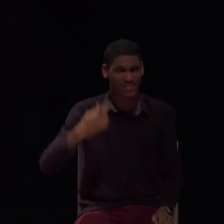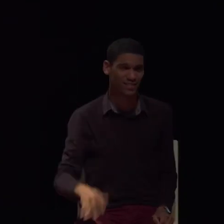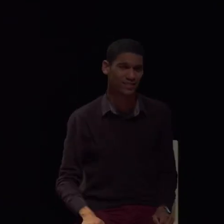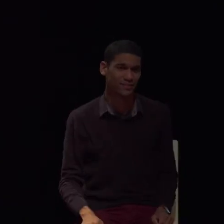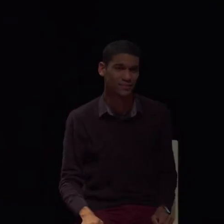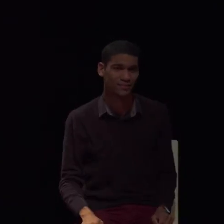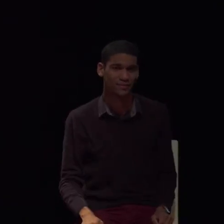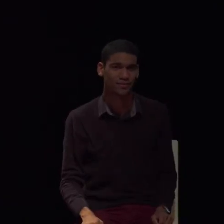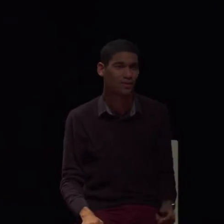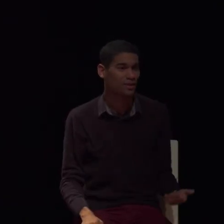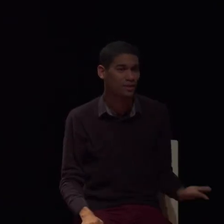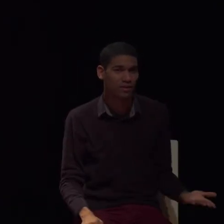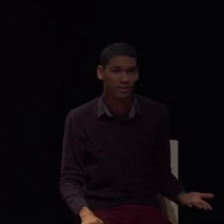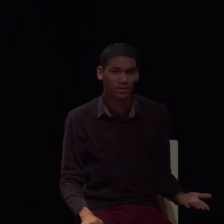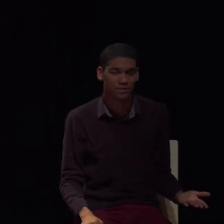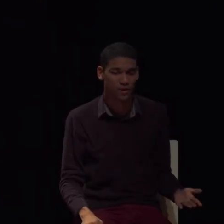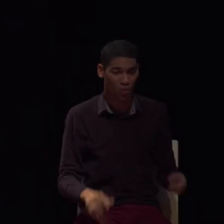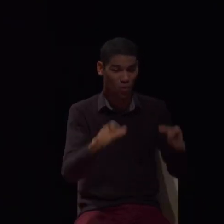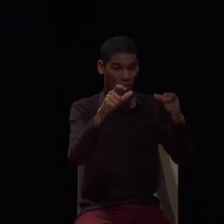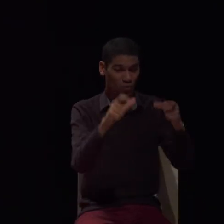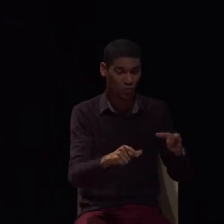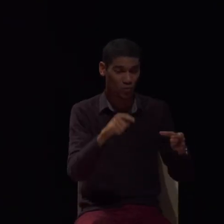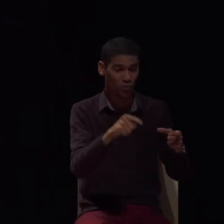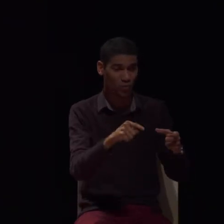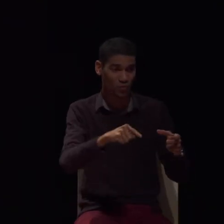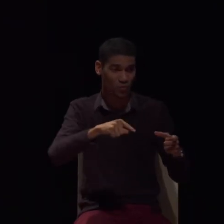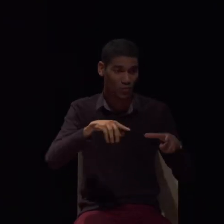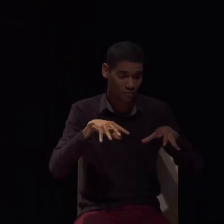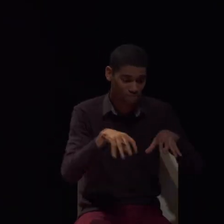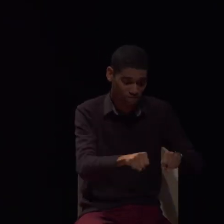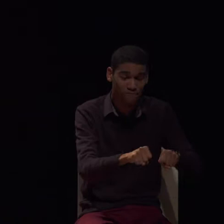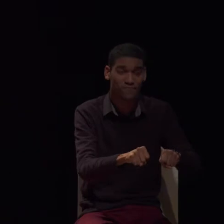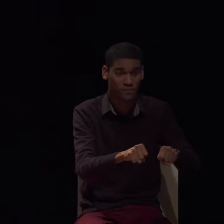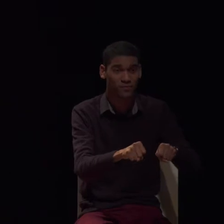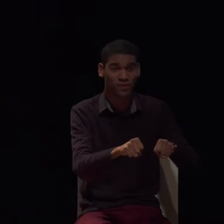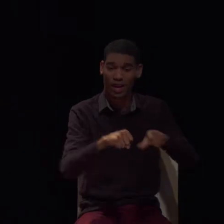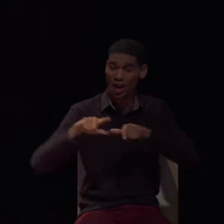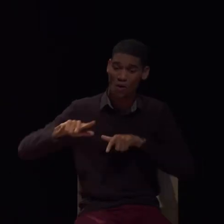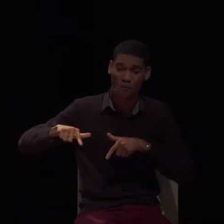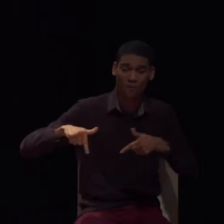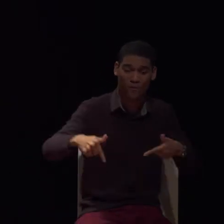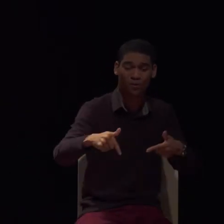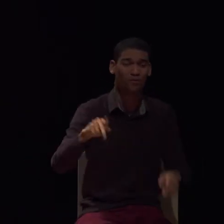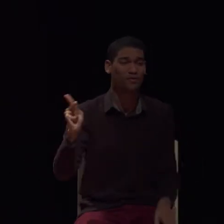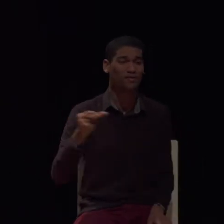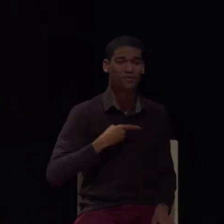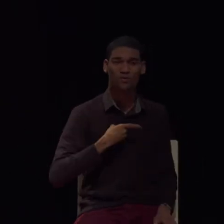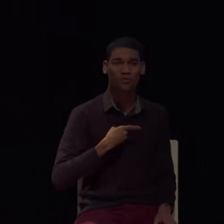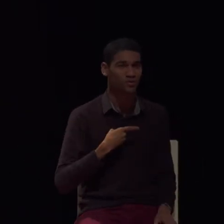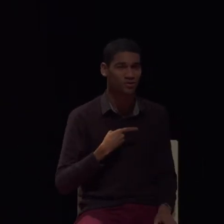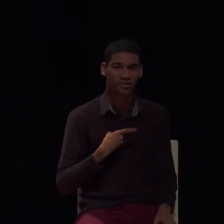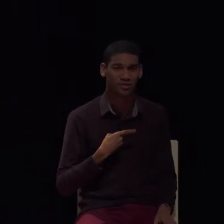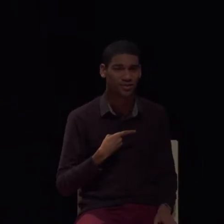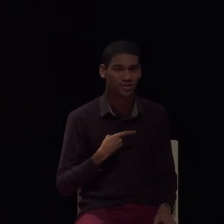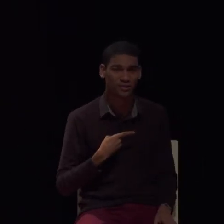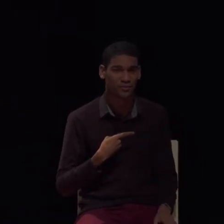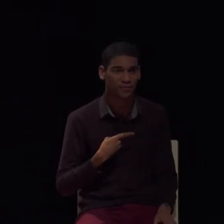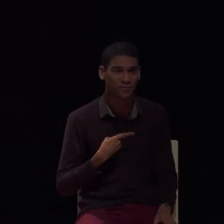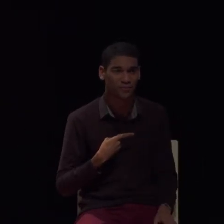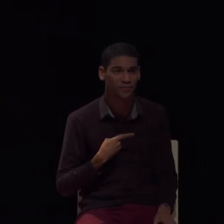apropriar-se desse espaço é trazer de volta uma luta que nossa então